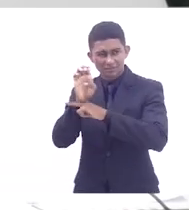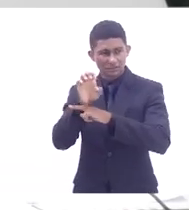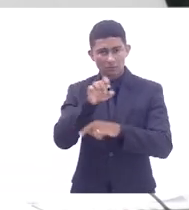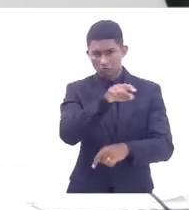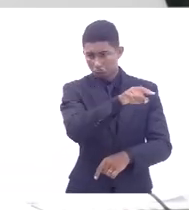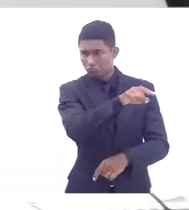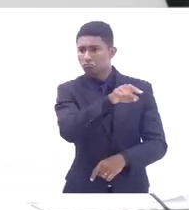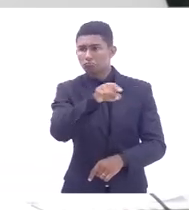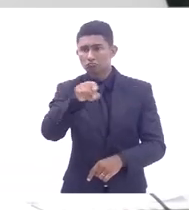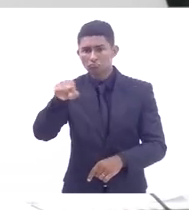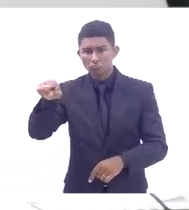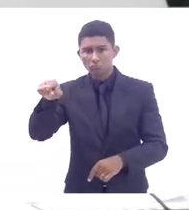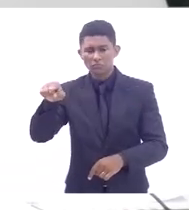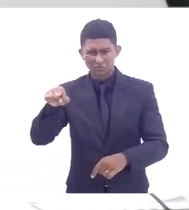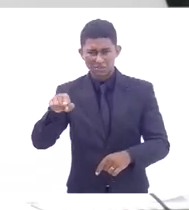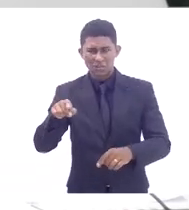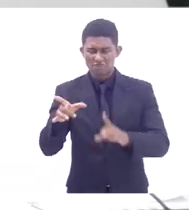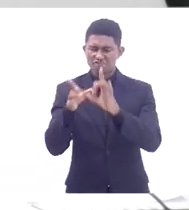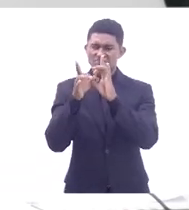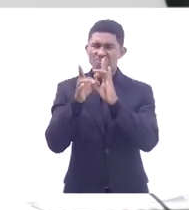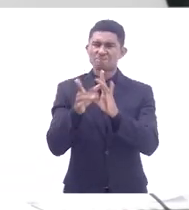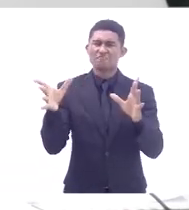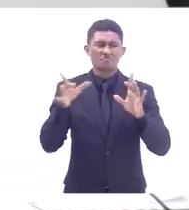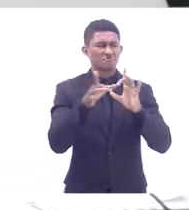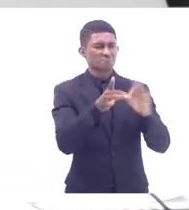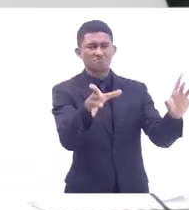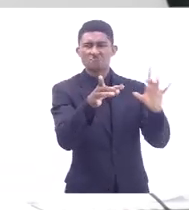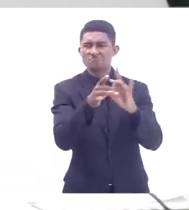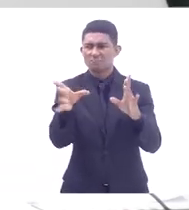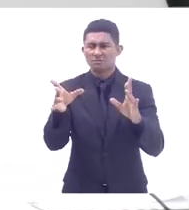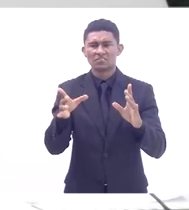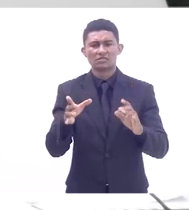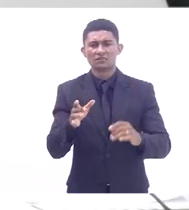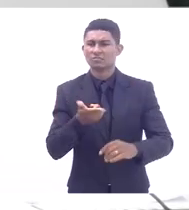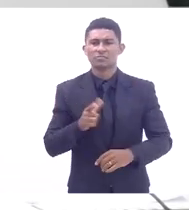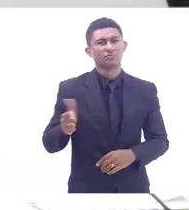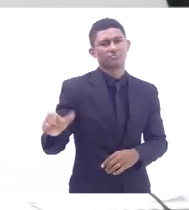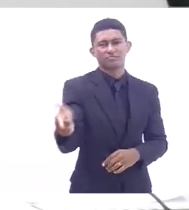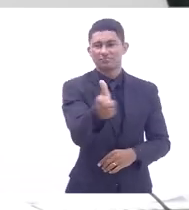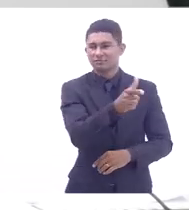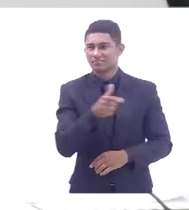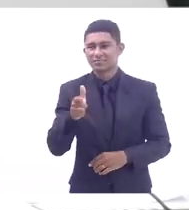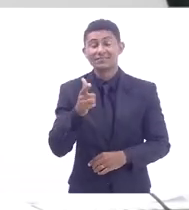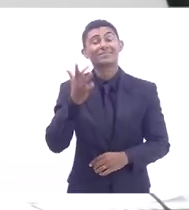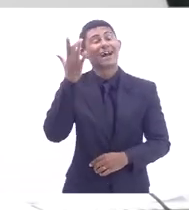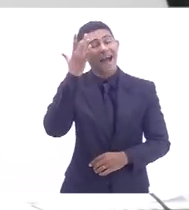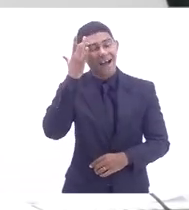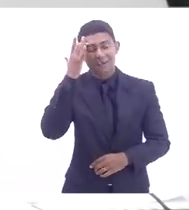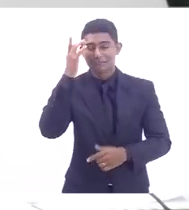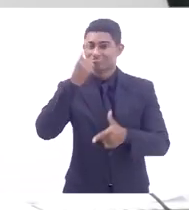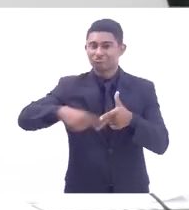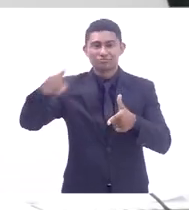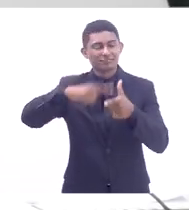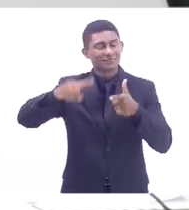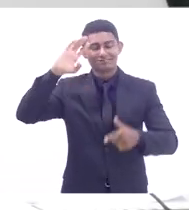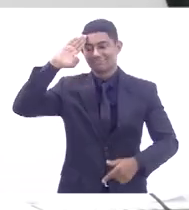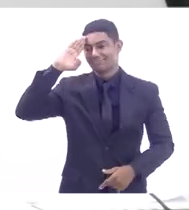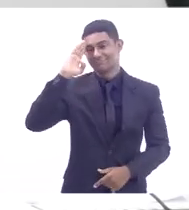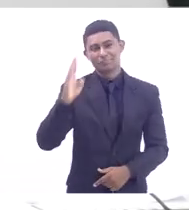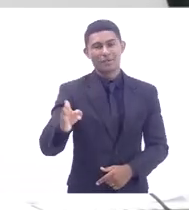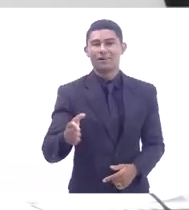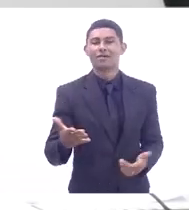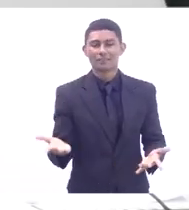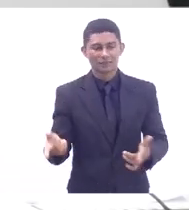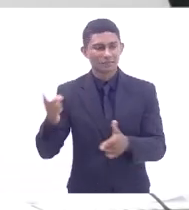verdadeiramente autonomia né Eu acho que essa é essa é a matriz é de grande parte